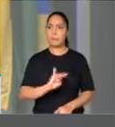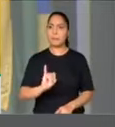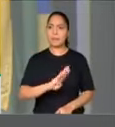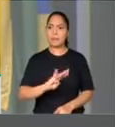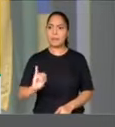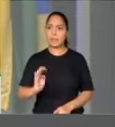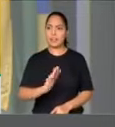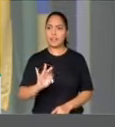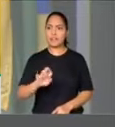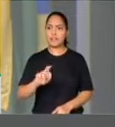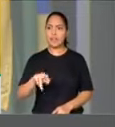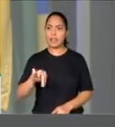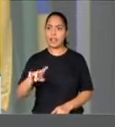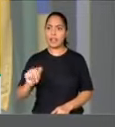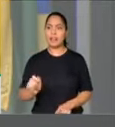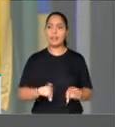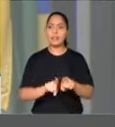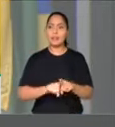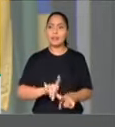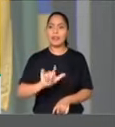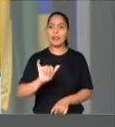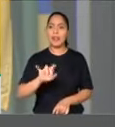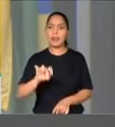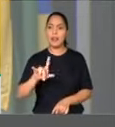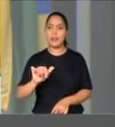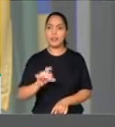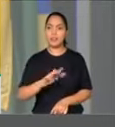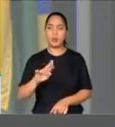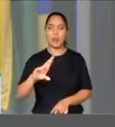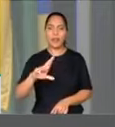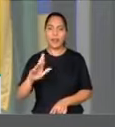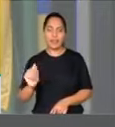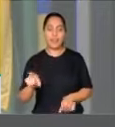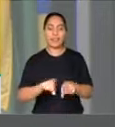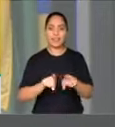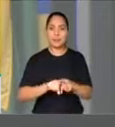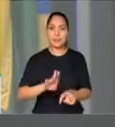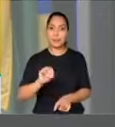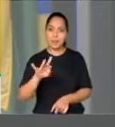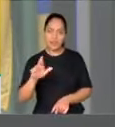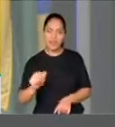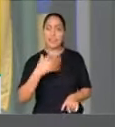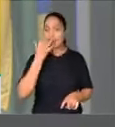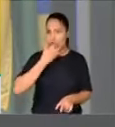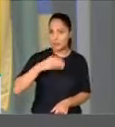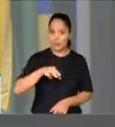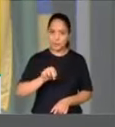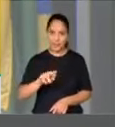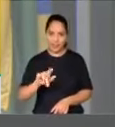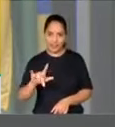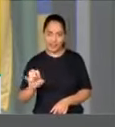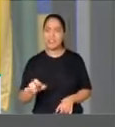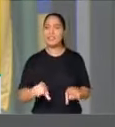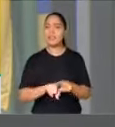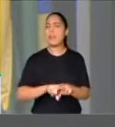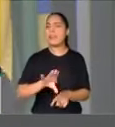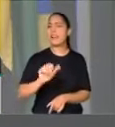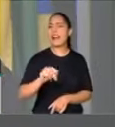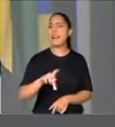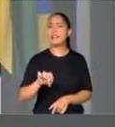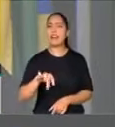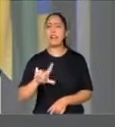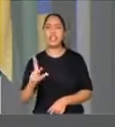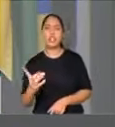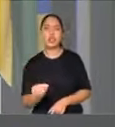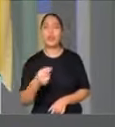Ferreira, Neila Torraca, Lenny Dale, Berta Loran, a cantora Marlene, Carvalhinho. Eu fui o primeiro